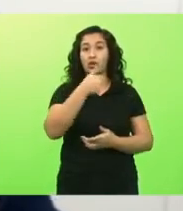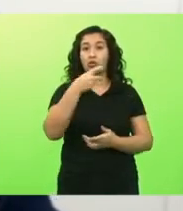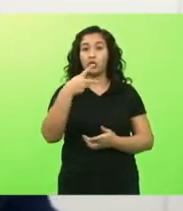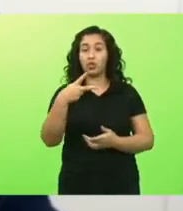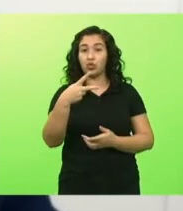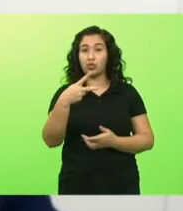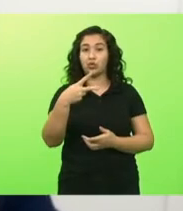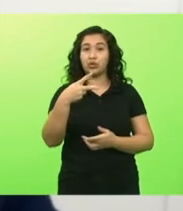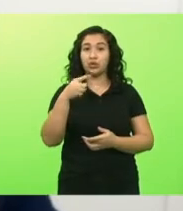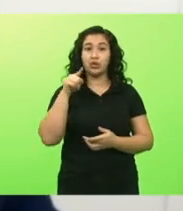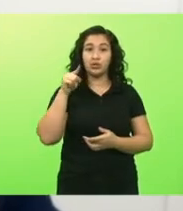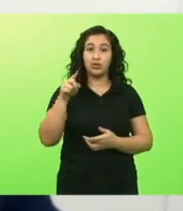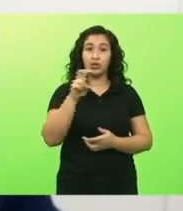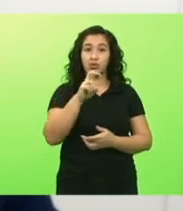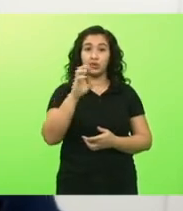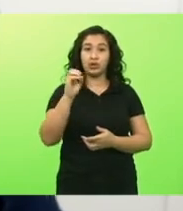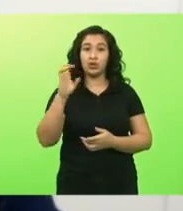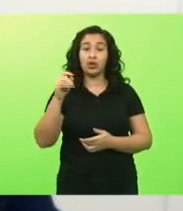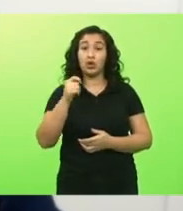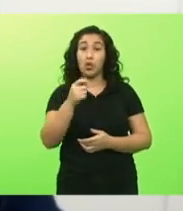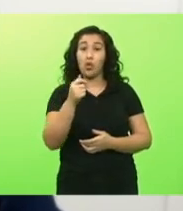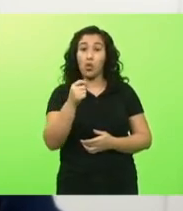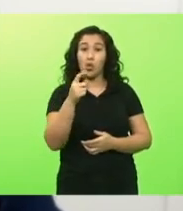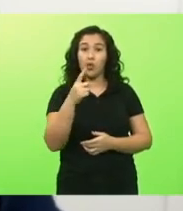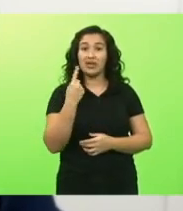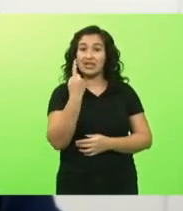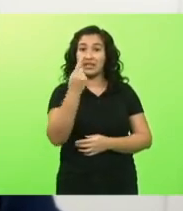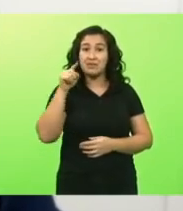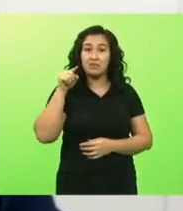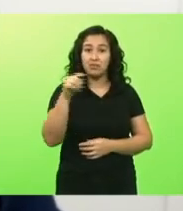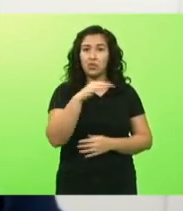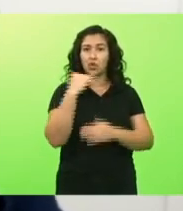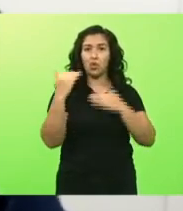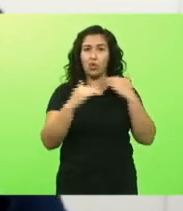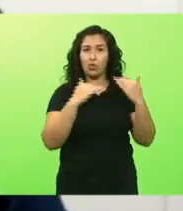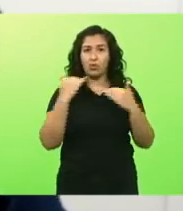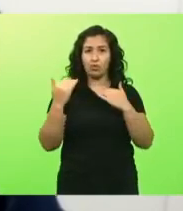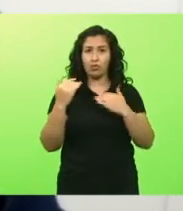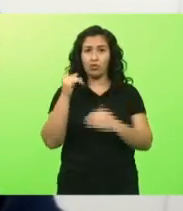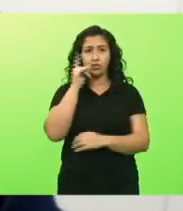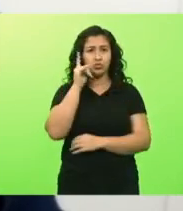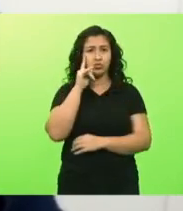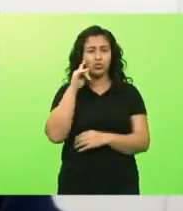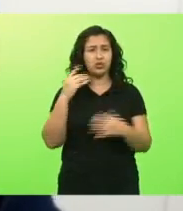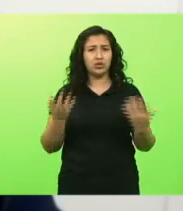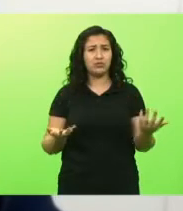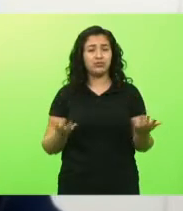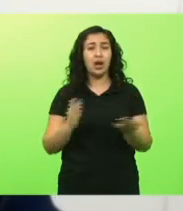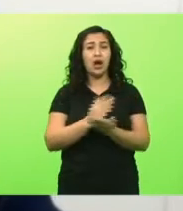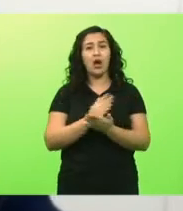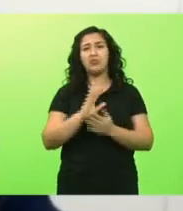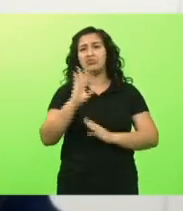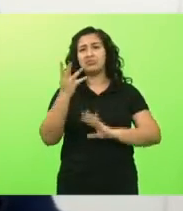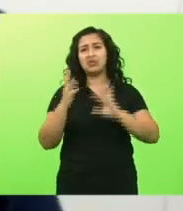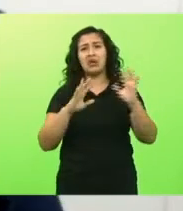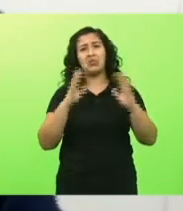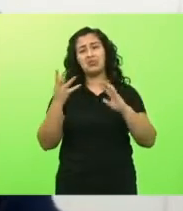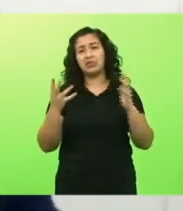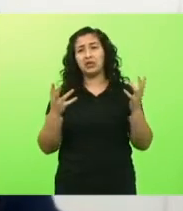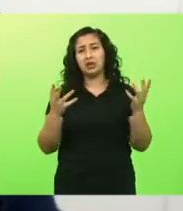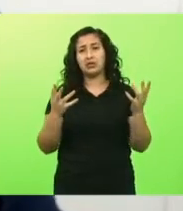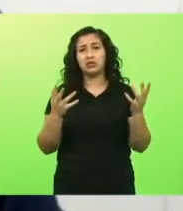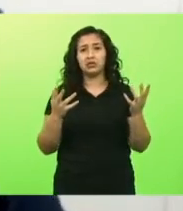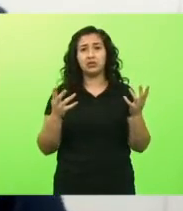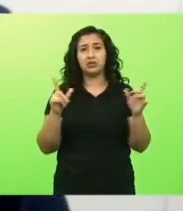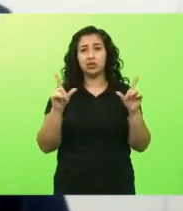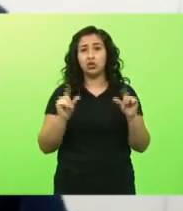quase 1.000 mortes por dia a menos no Brasil. Algumas causas que aconteciam estão